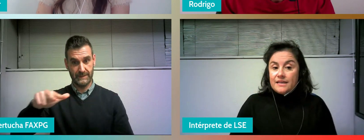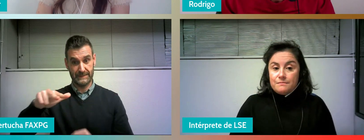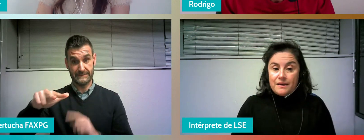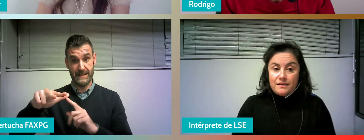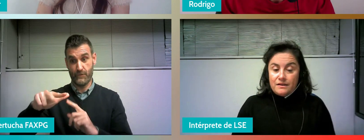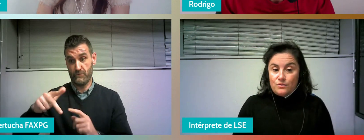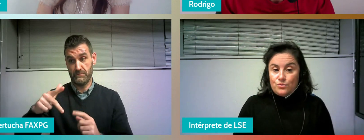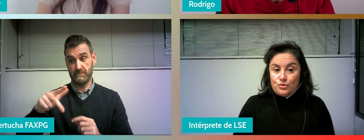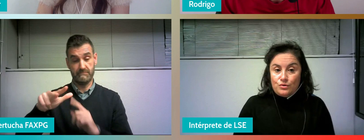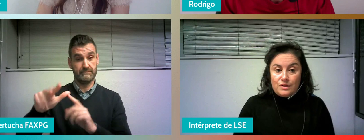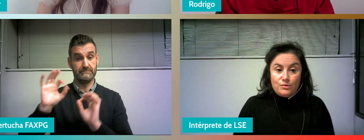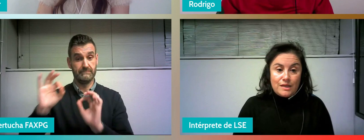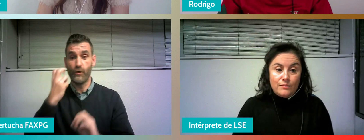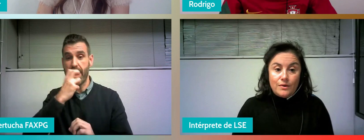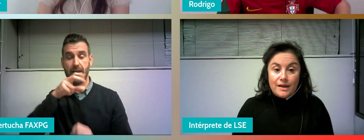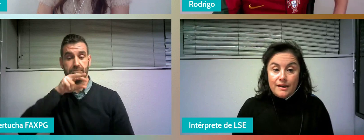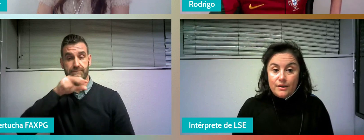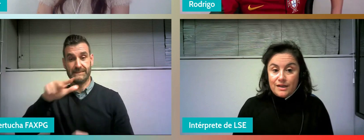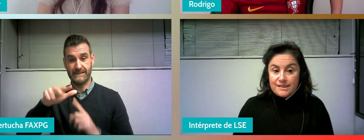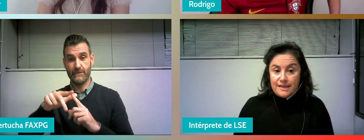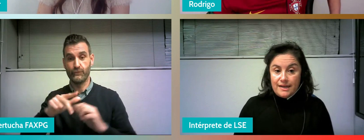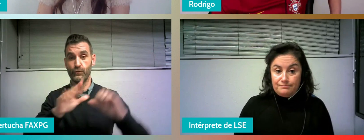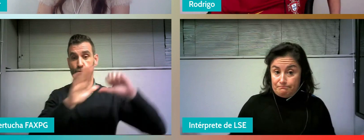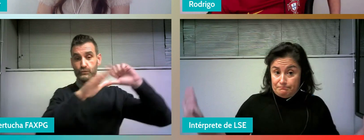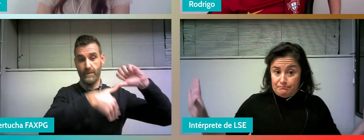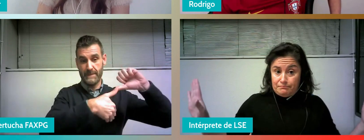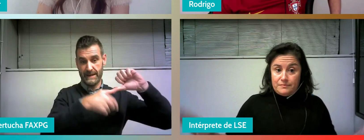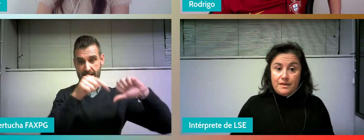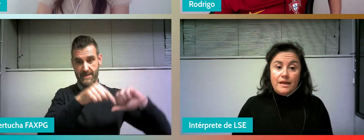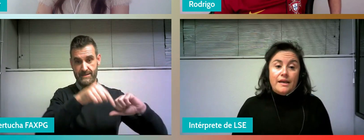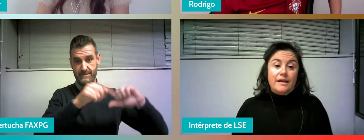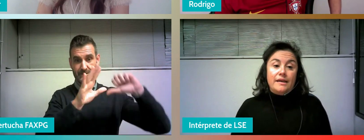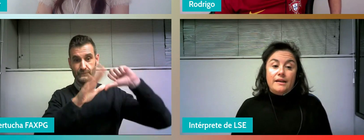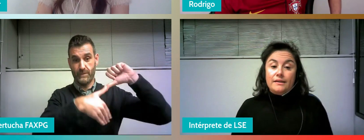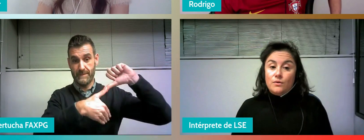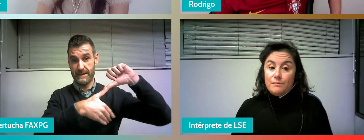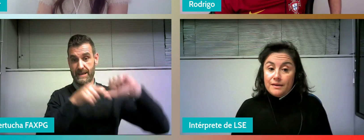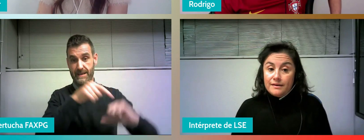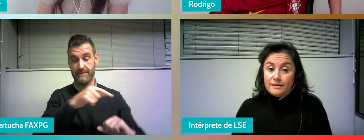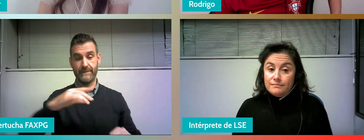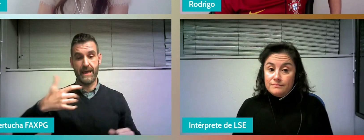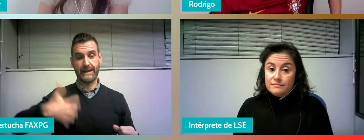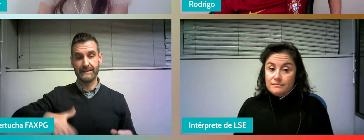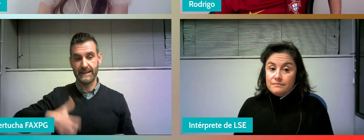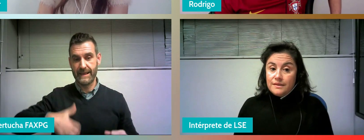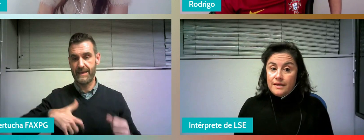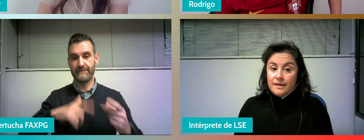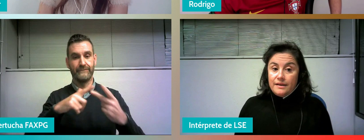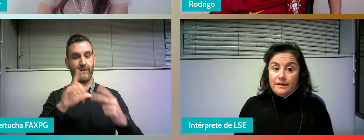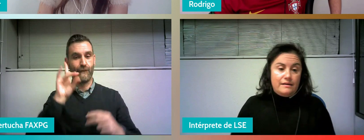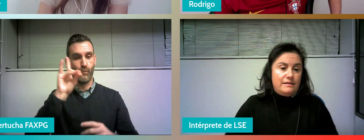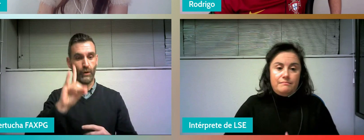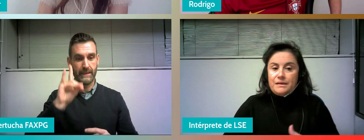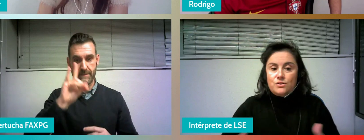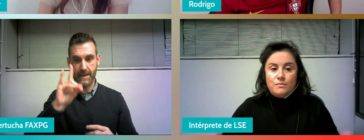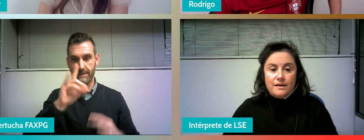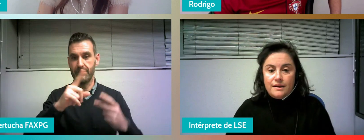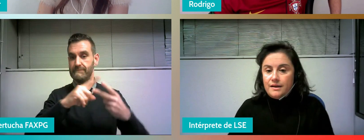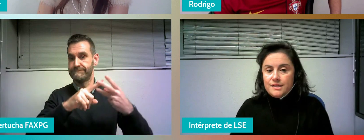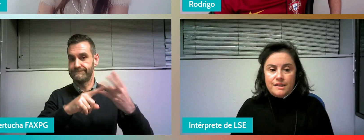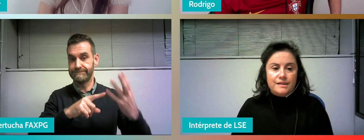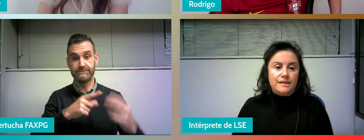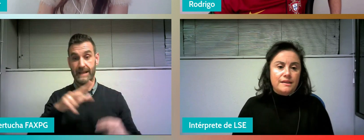Aquí en España, a nosa lingua oral é o castelán. En Latinoamérica, países